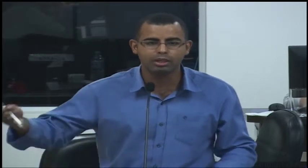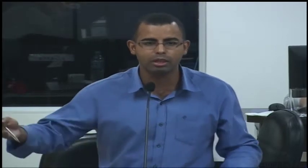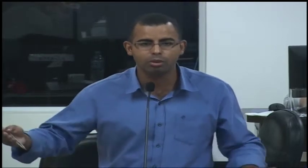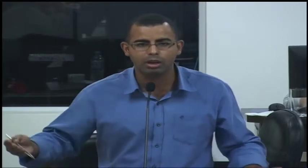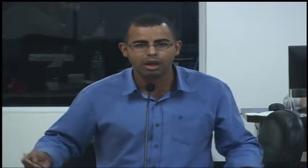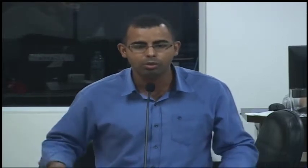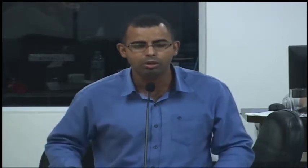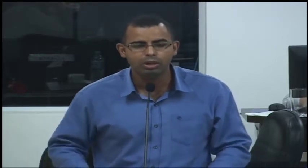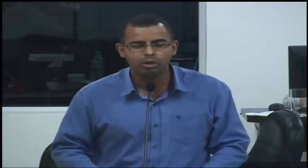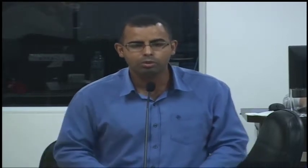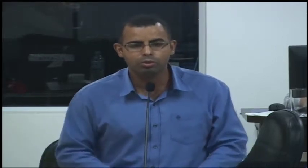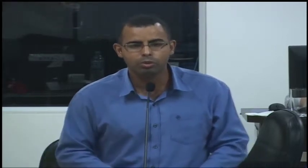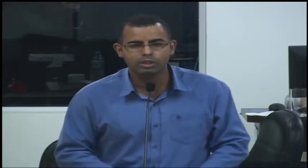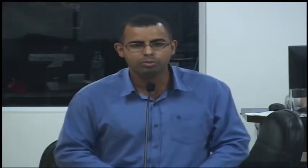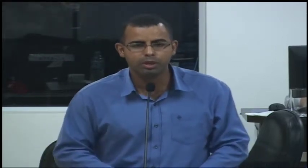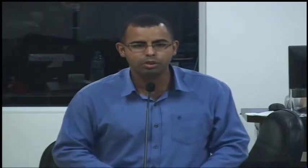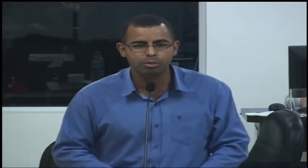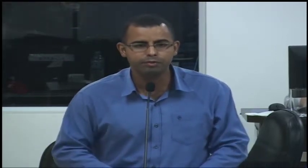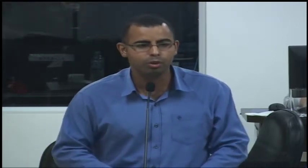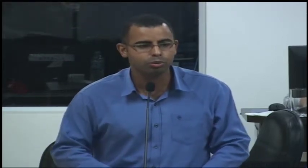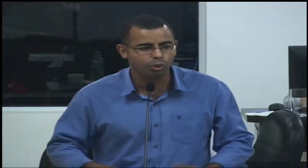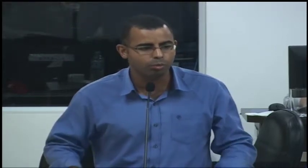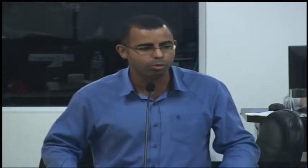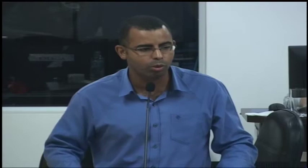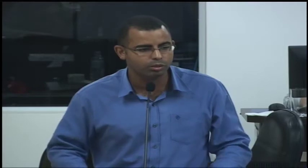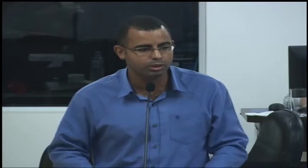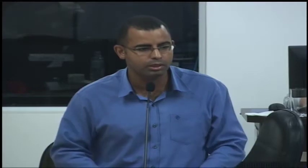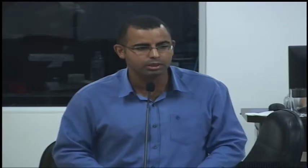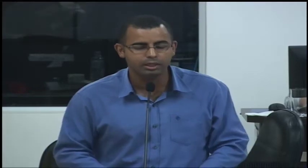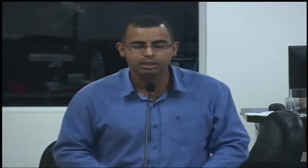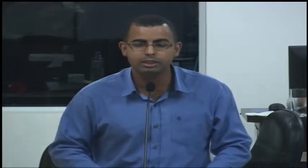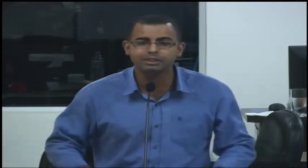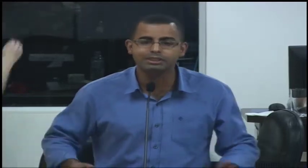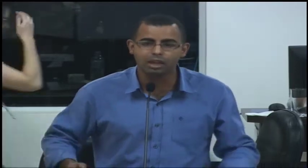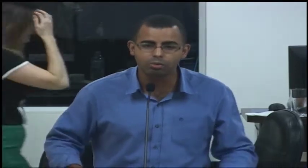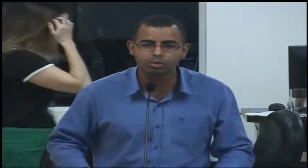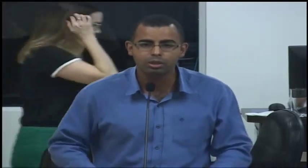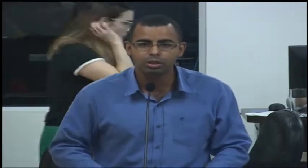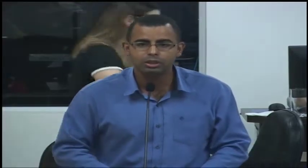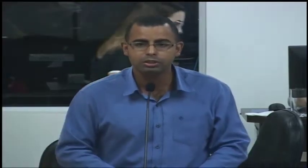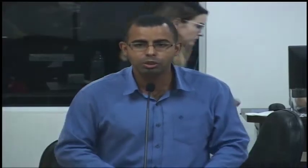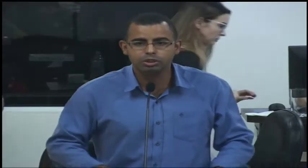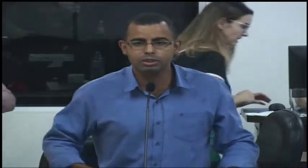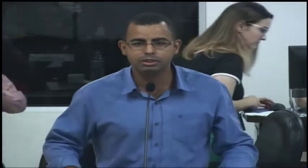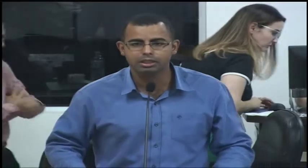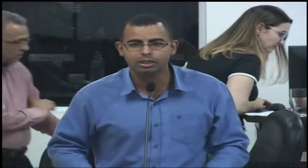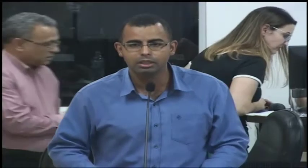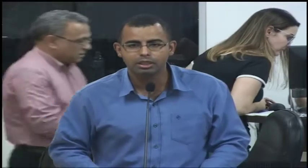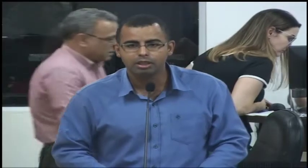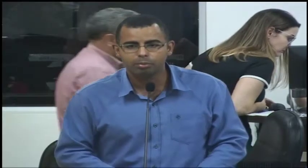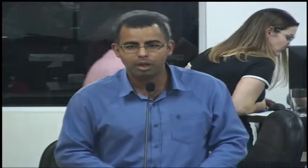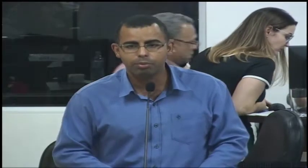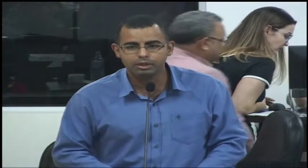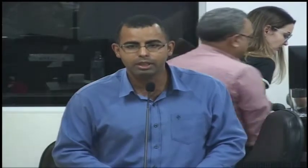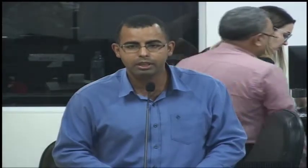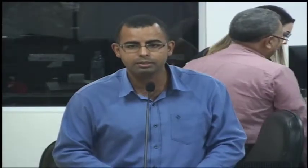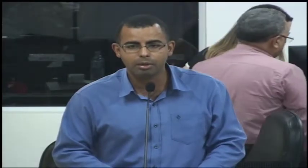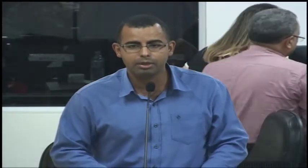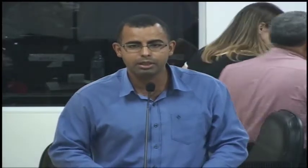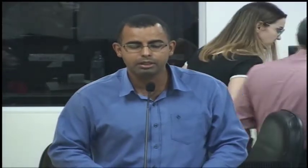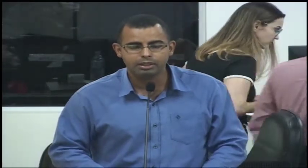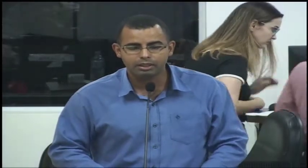estudo daquele local. Com todo respeito, me faltou um pouco de visão de logística para